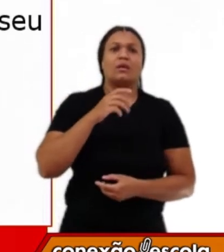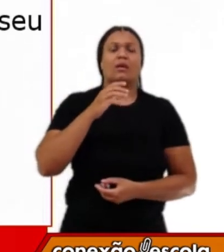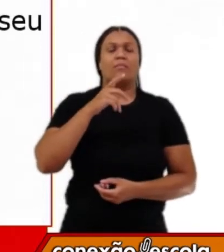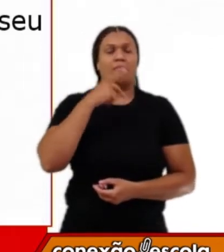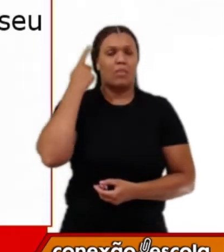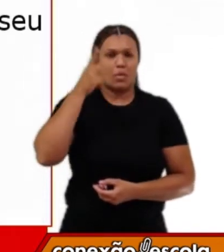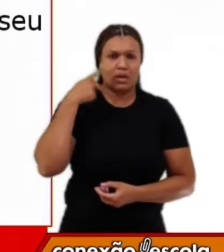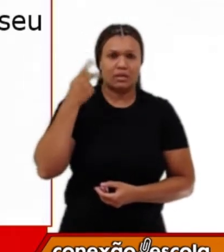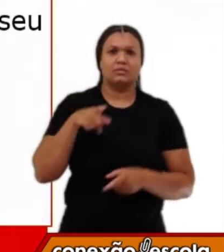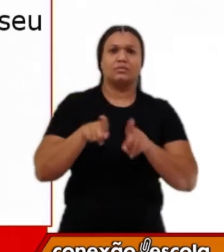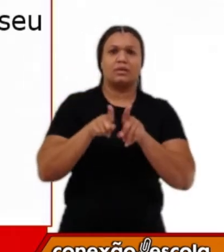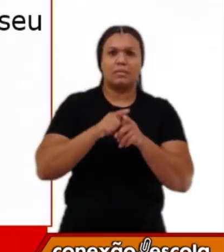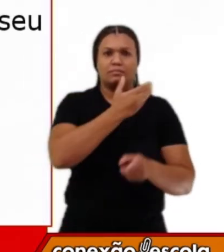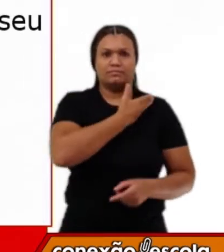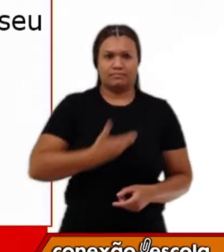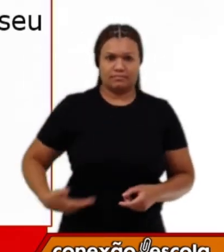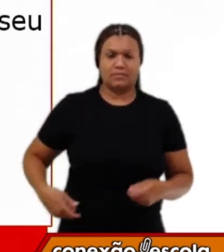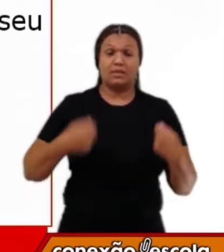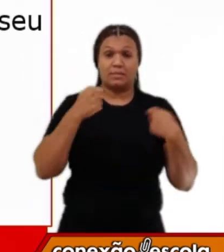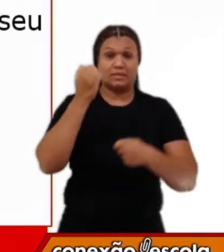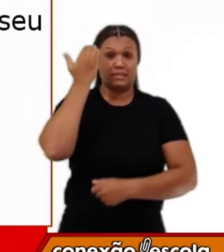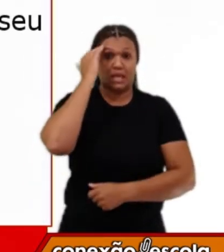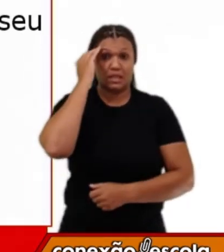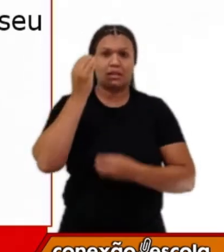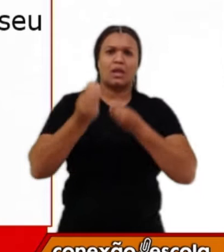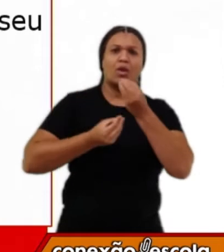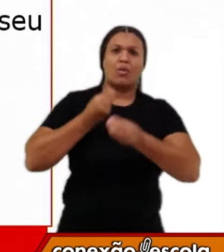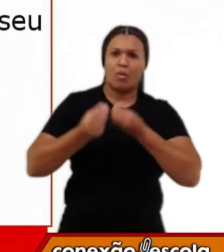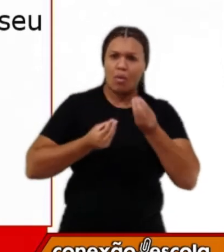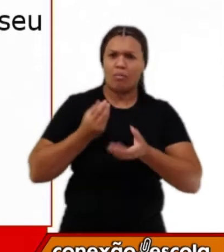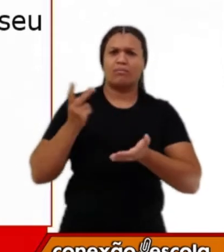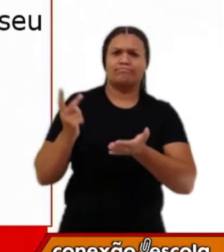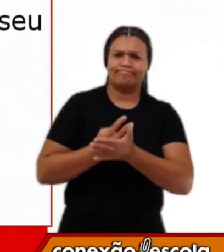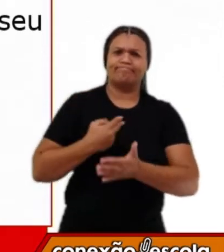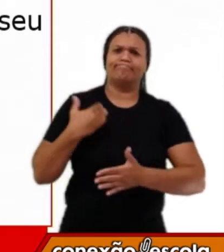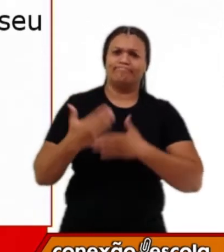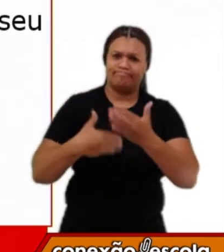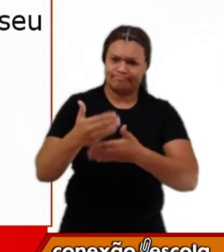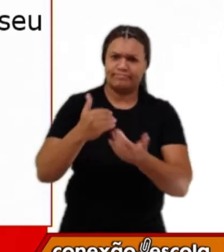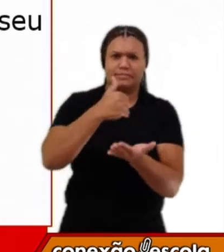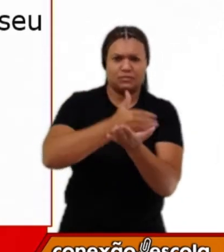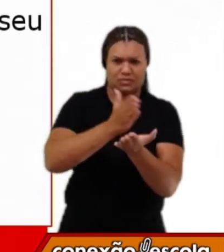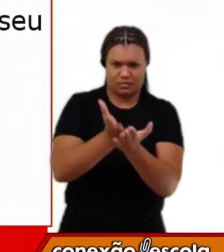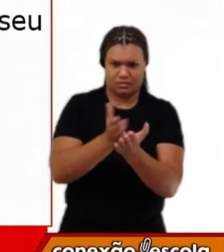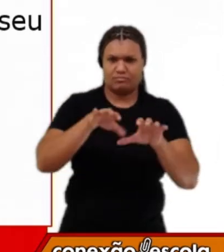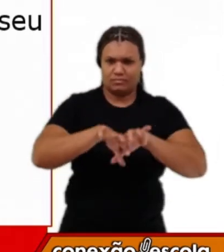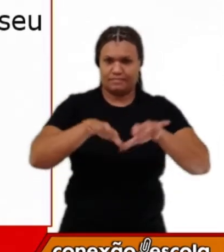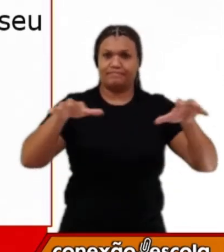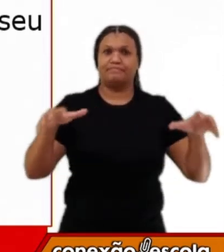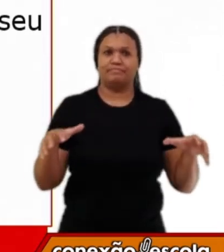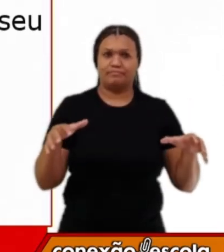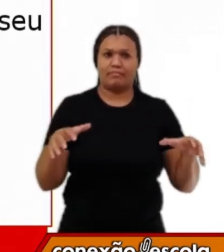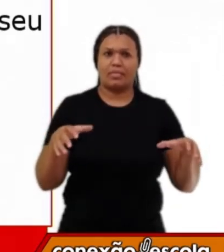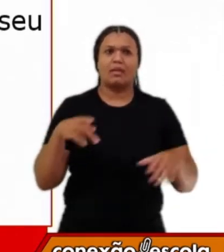precisamos compreender como acontece essa divisão. A política do